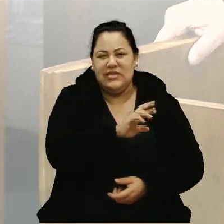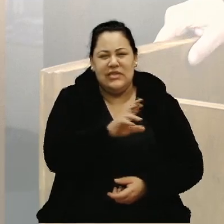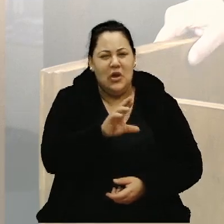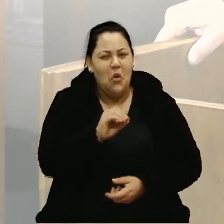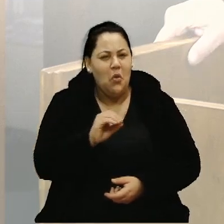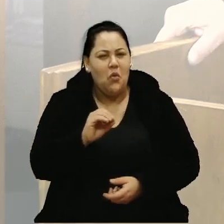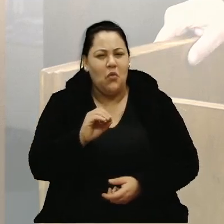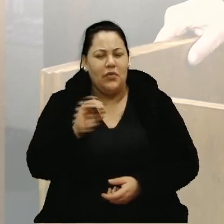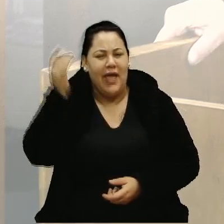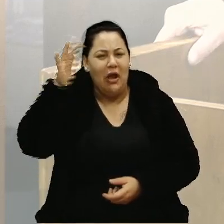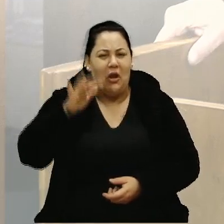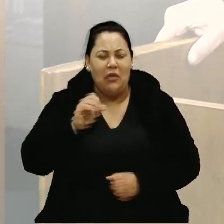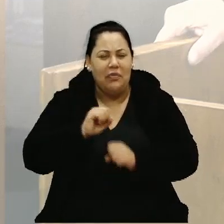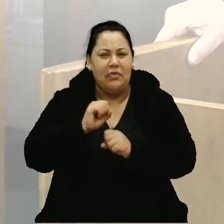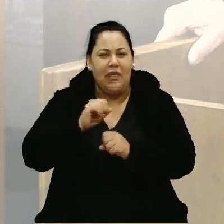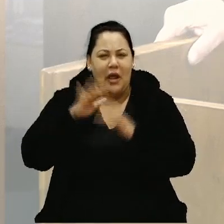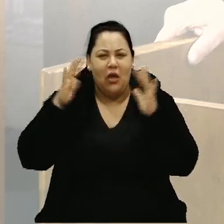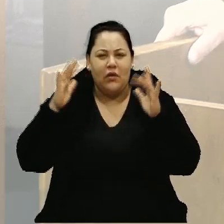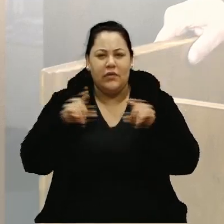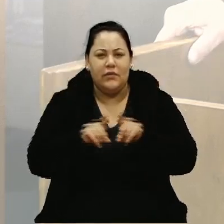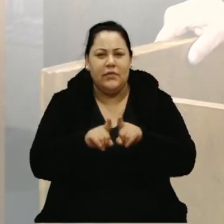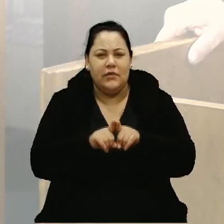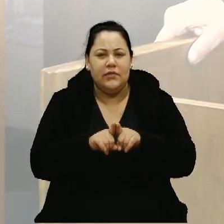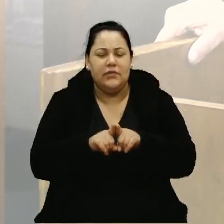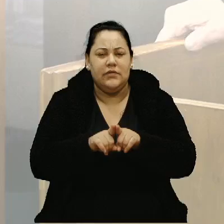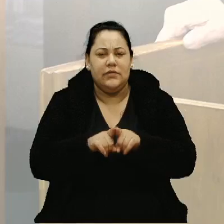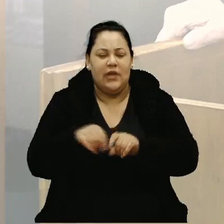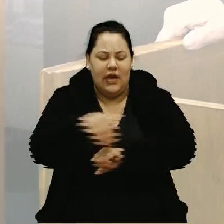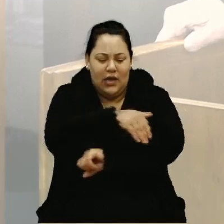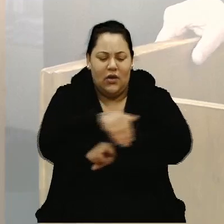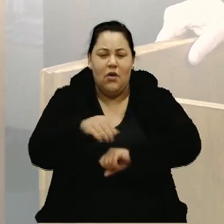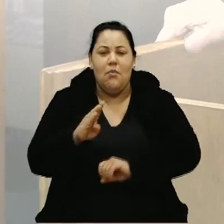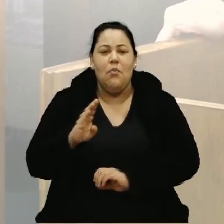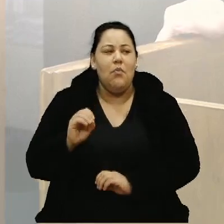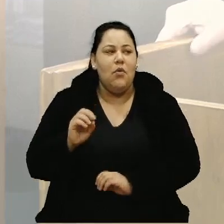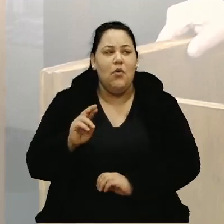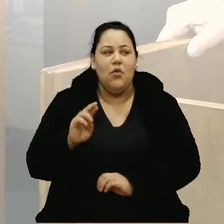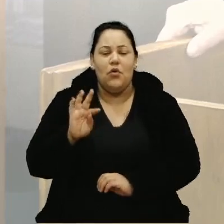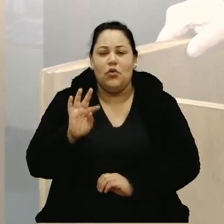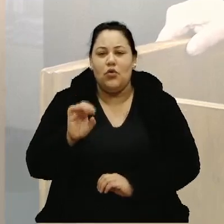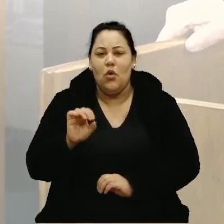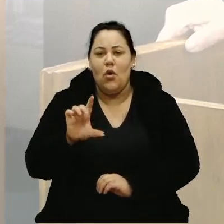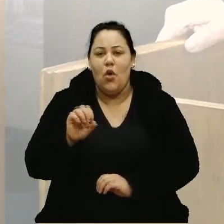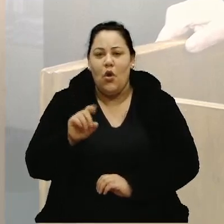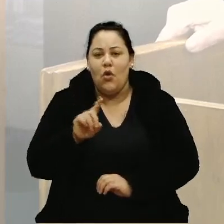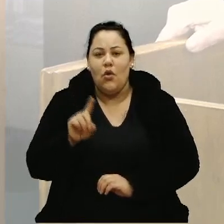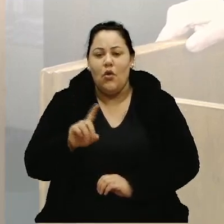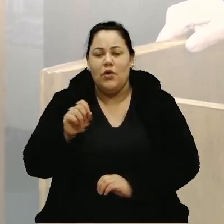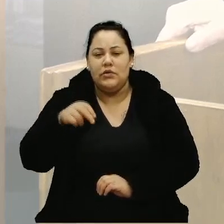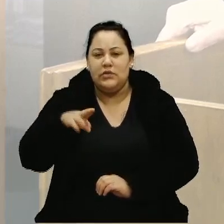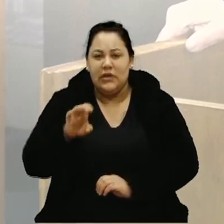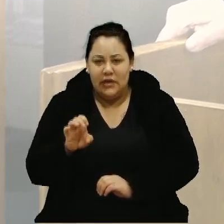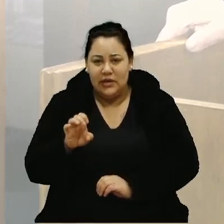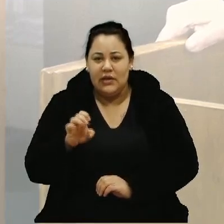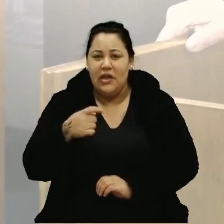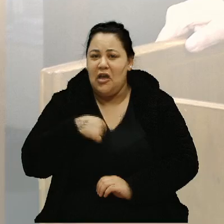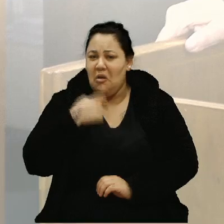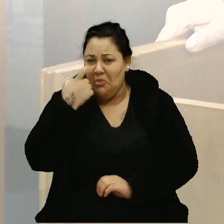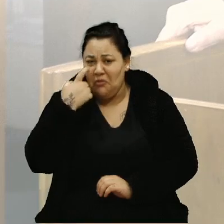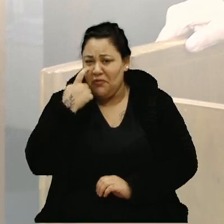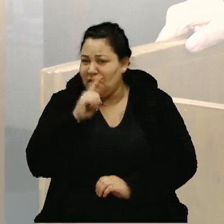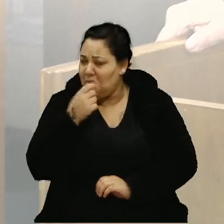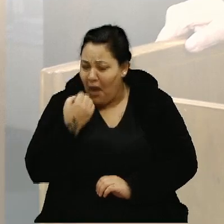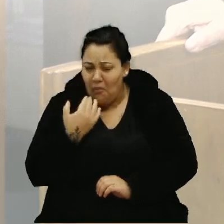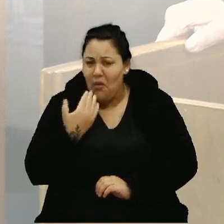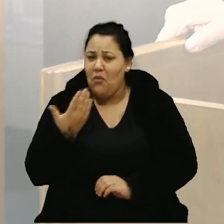Nós temos aqui, eu acho que a Bortoluzani também não. Eu, pelo menos, ando aí, aquilo ali ficou mais atrapalhado do que ajudar. Tenho a impressão